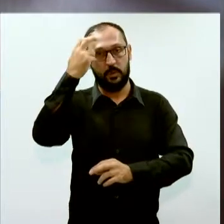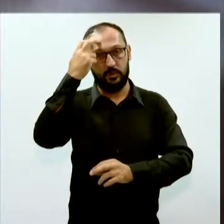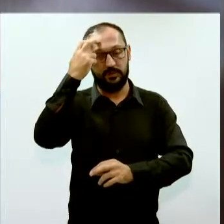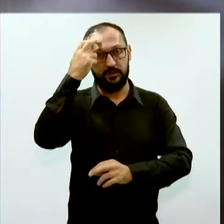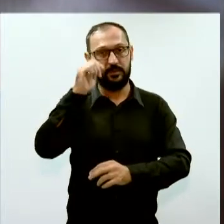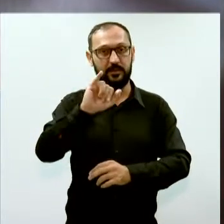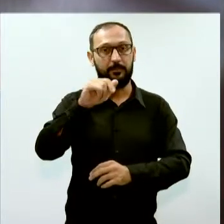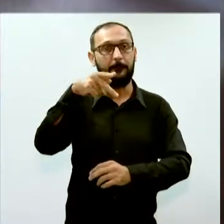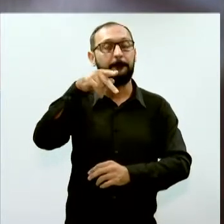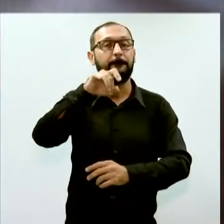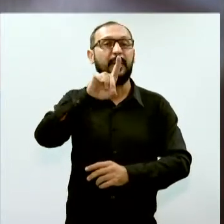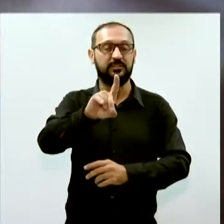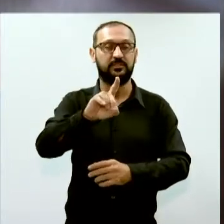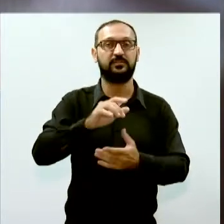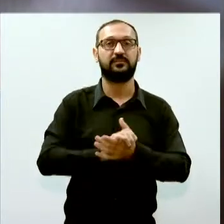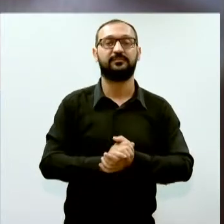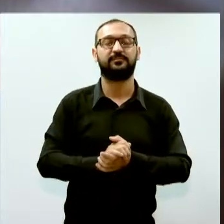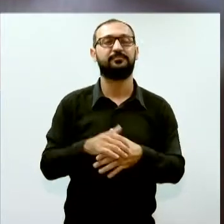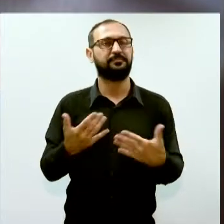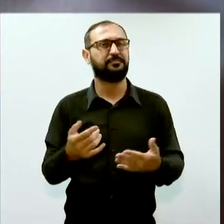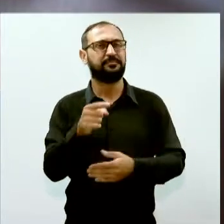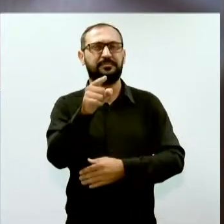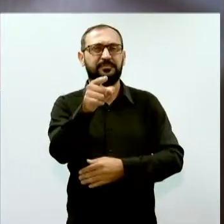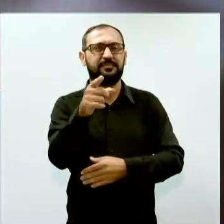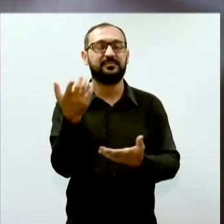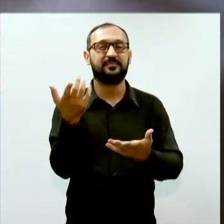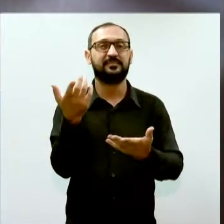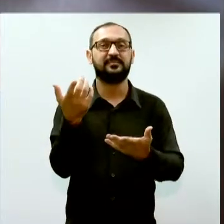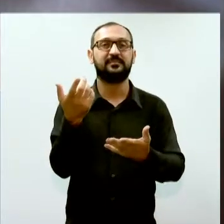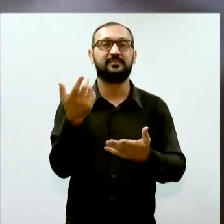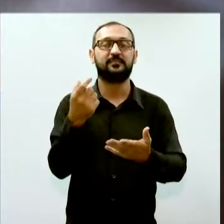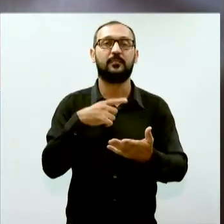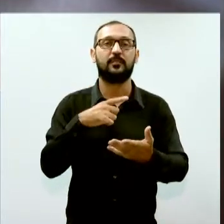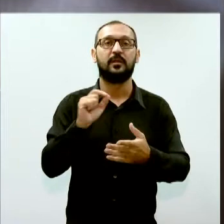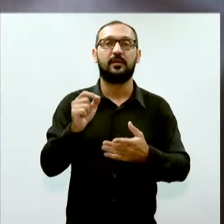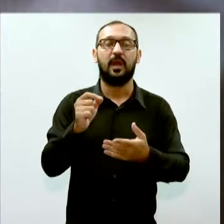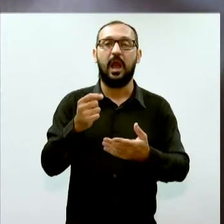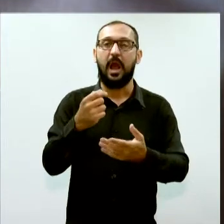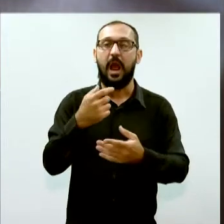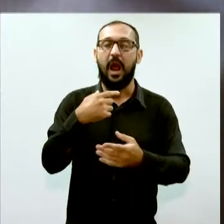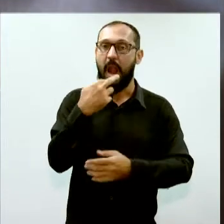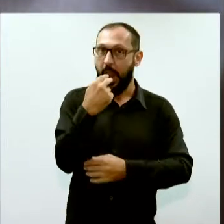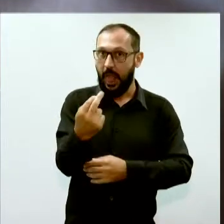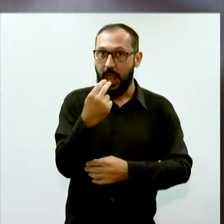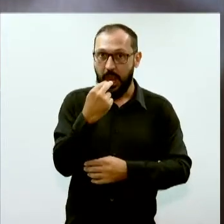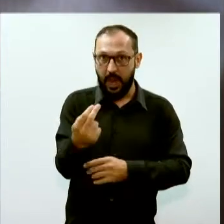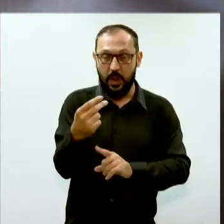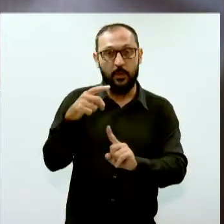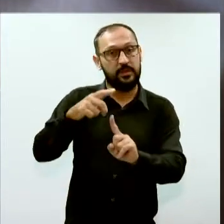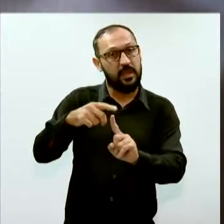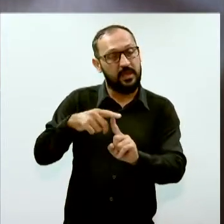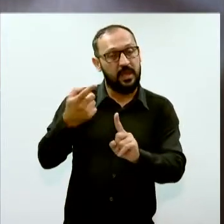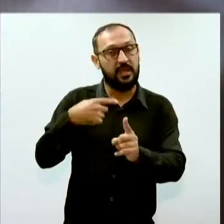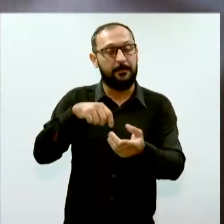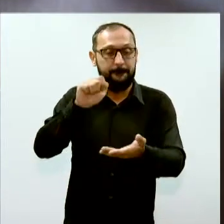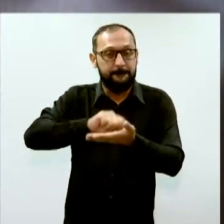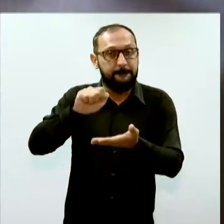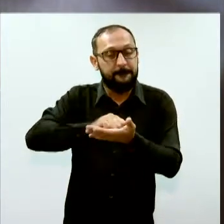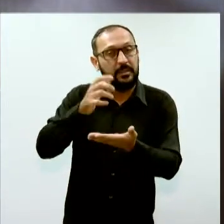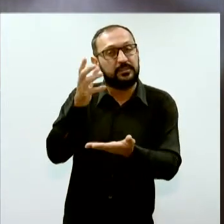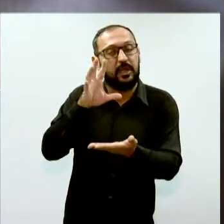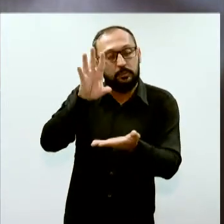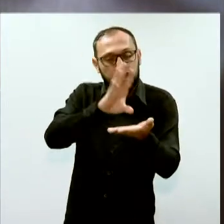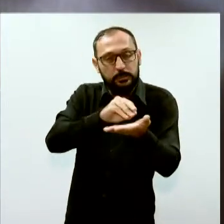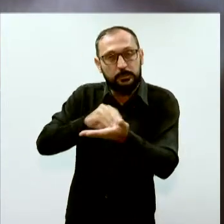o IPED. Denise, você trabalha com documentação da língua terena e me falou que as línguas